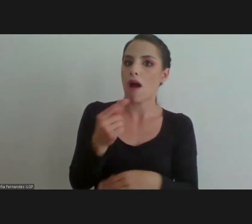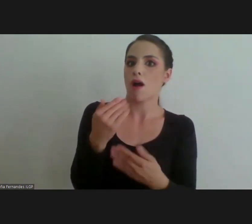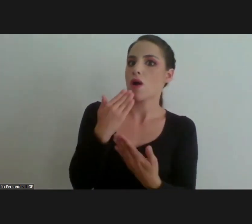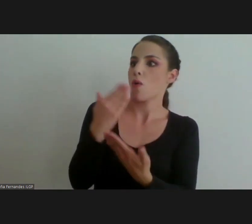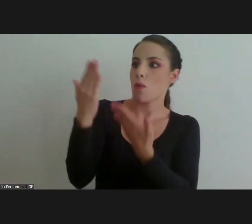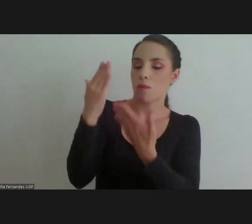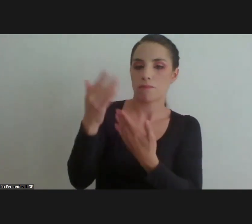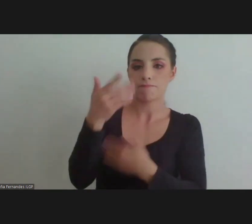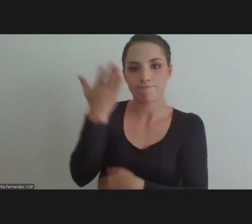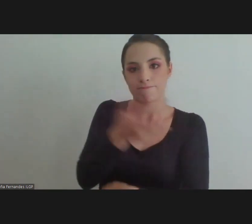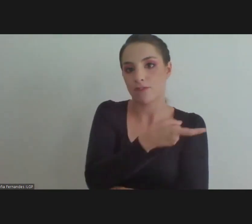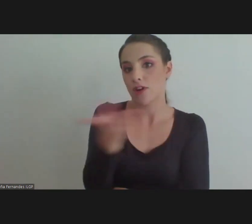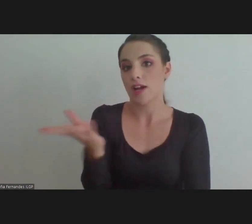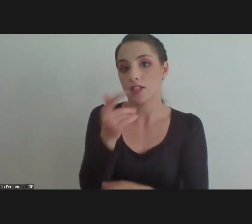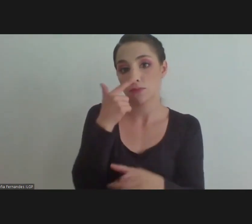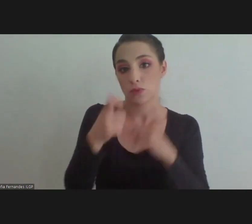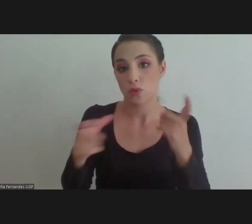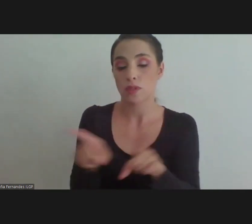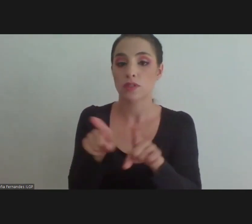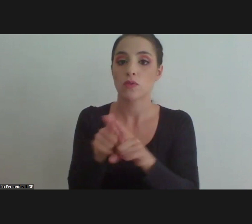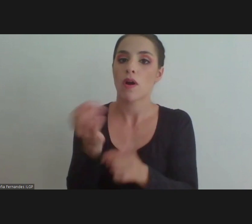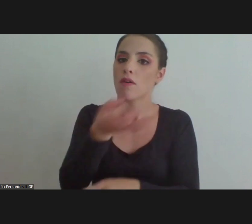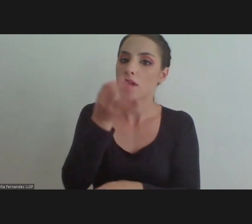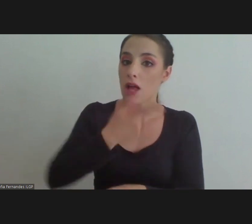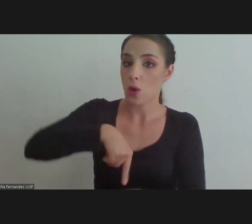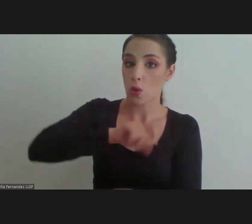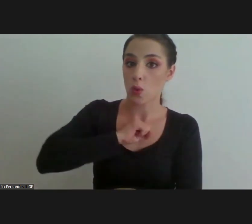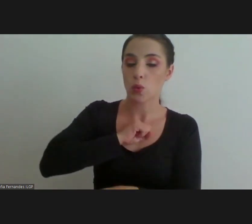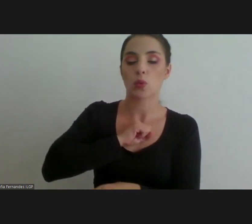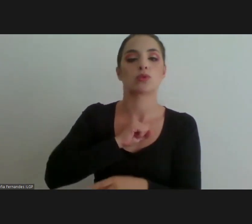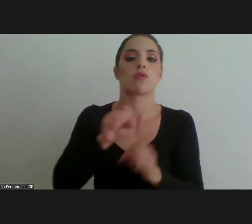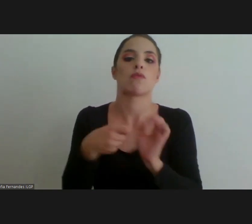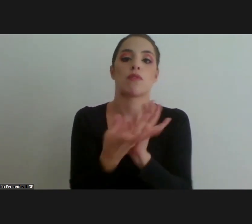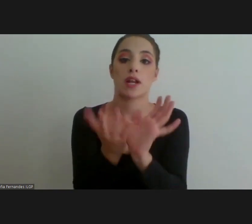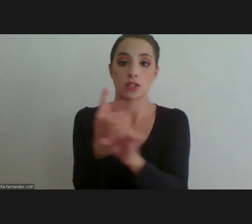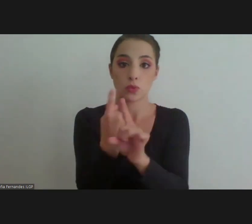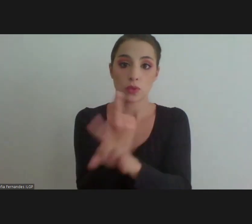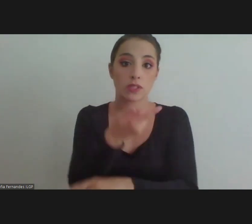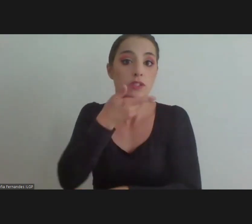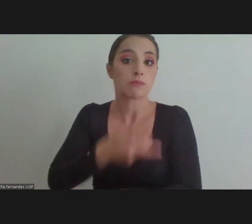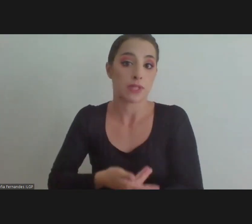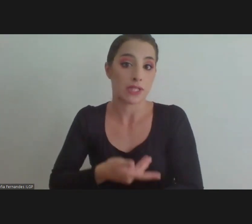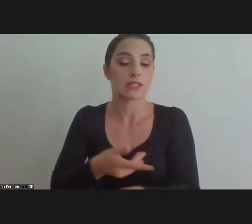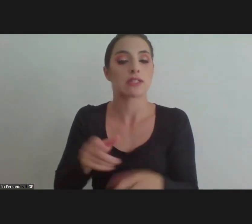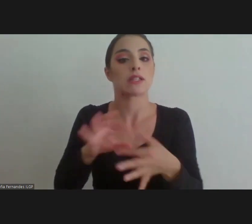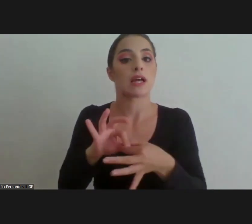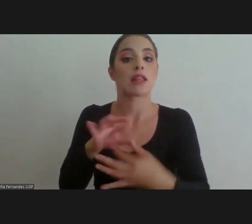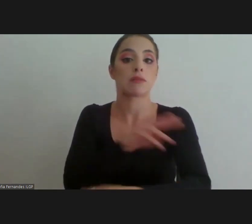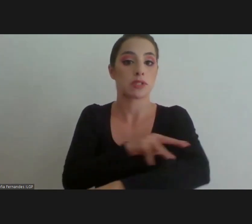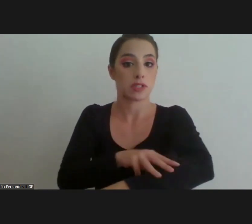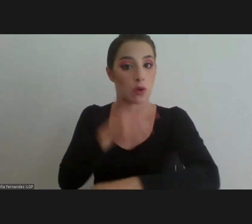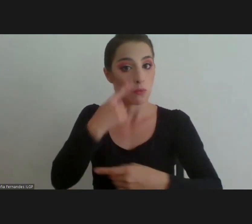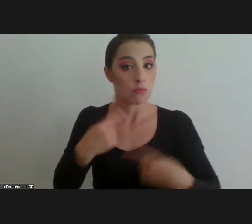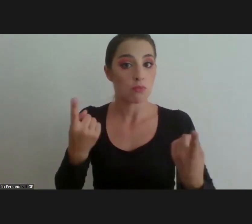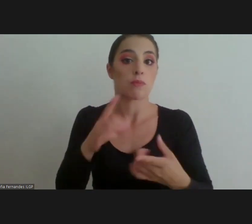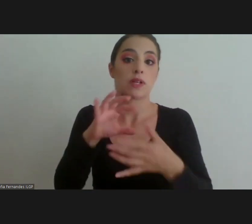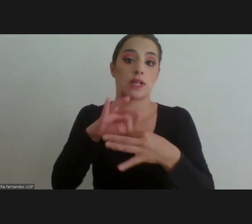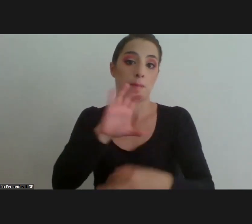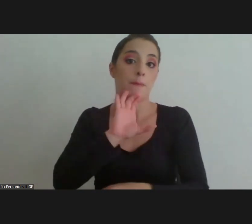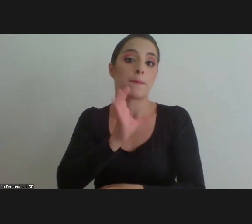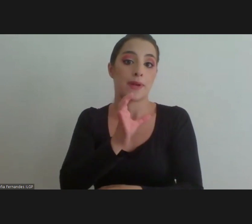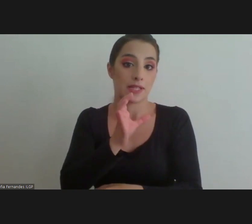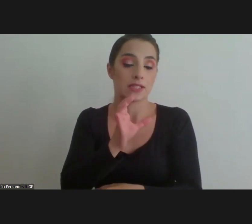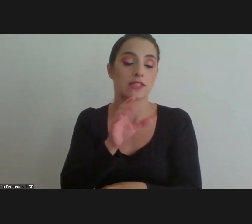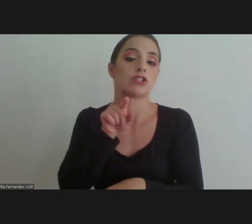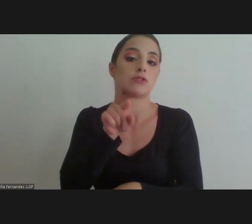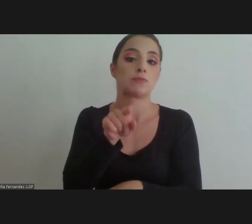oradores que irão partilhar connosco abordagens e experiências de inovação nas administrações públicas de países de língua oficial portuguesa. São